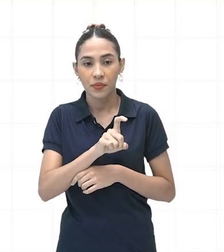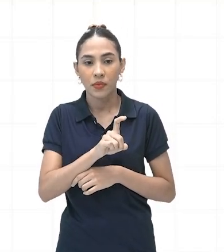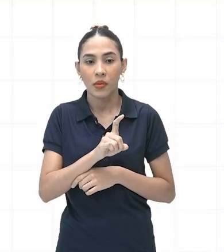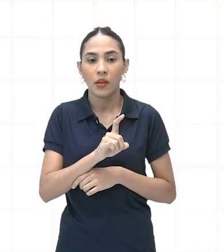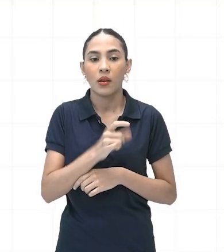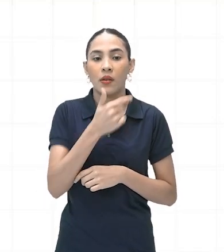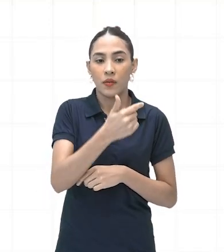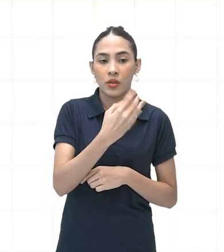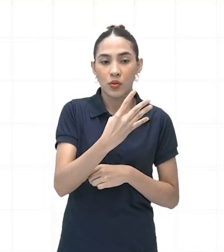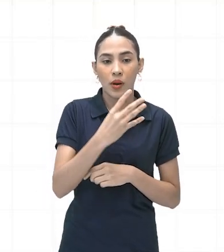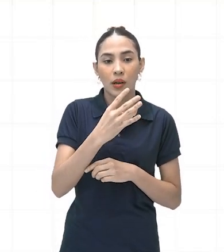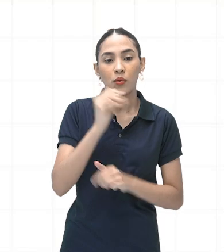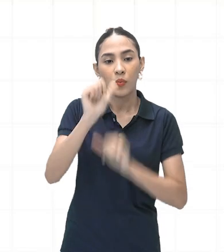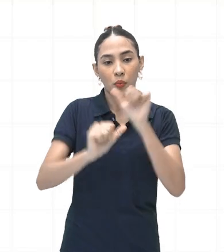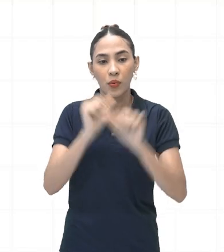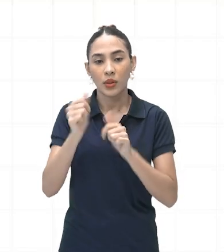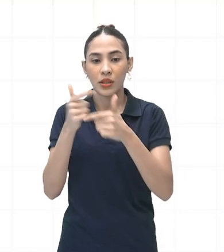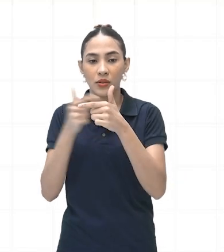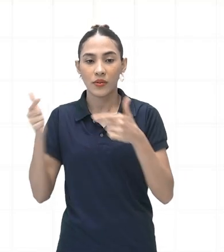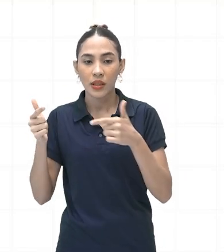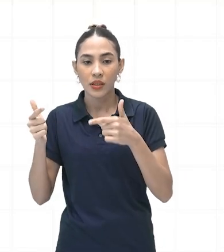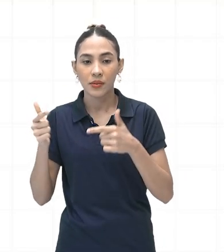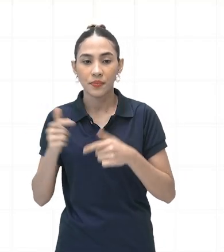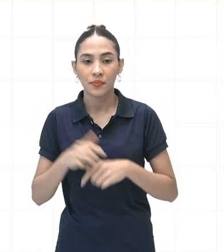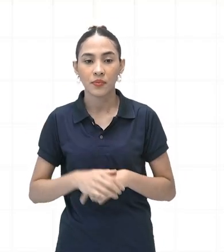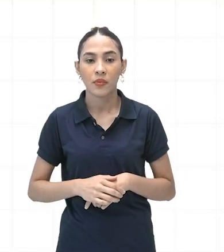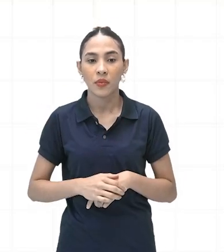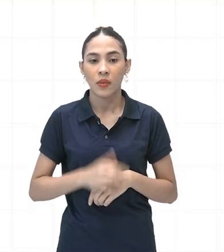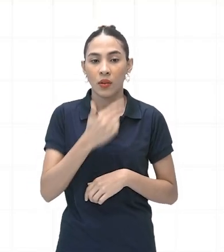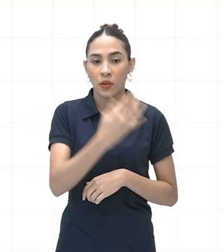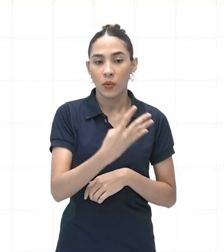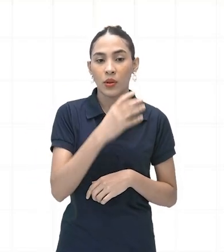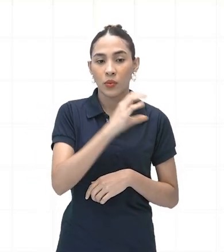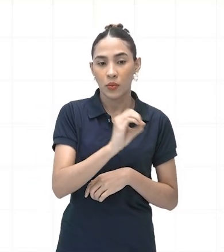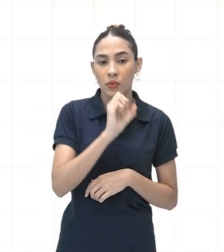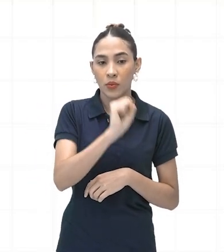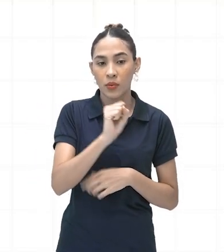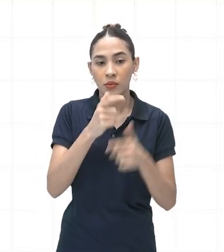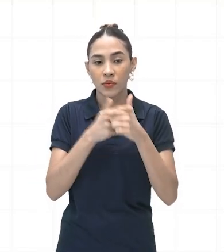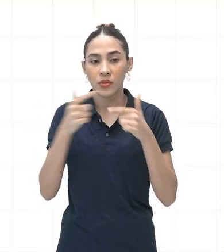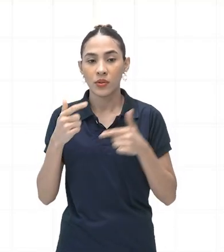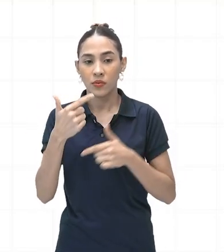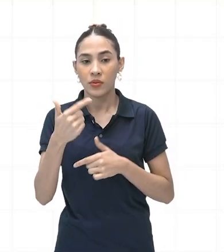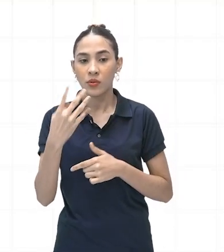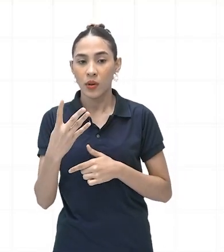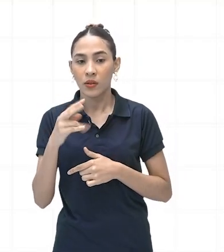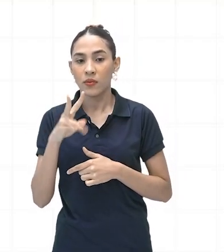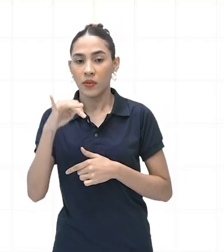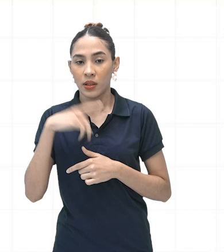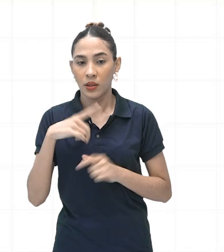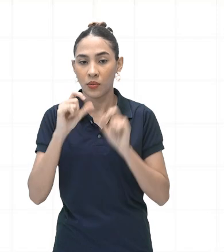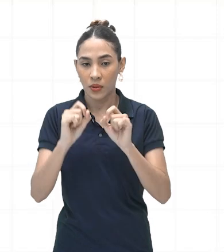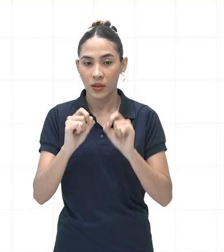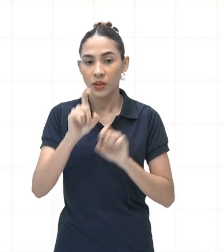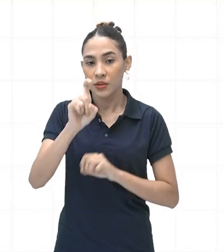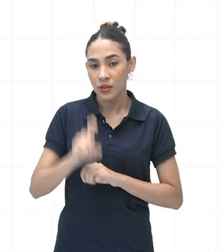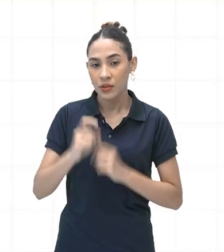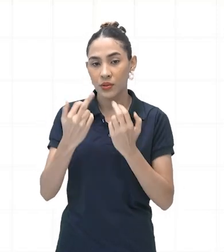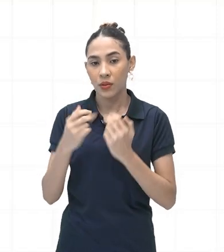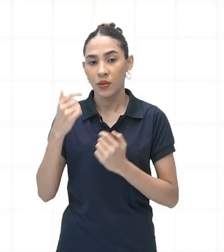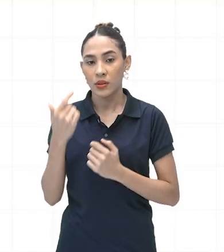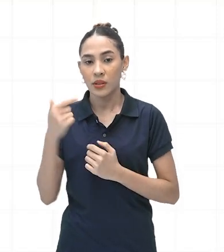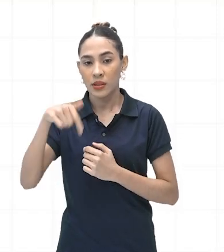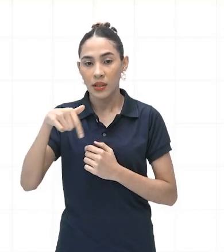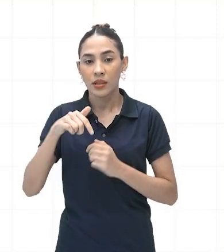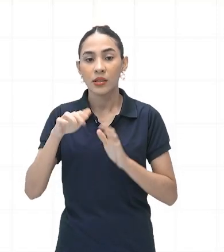esse 24 e passo dividindo. 408 dividido por 24, nós vamos obter 17.